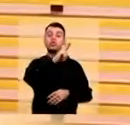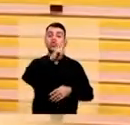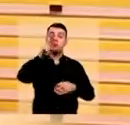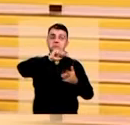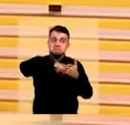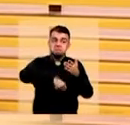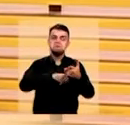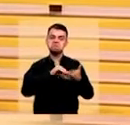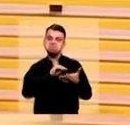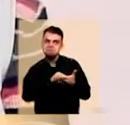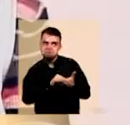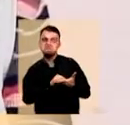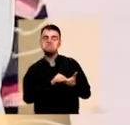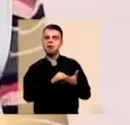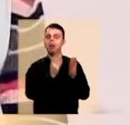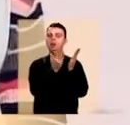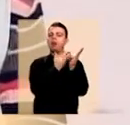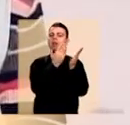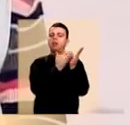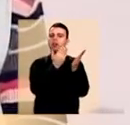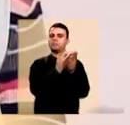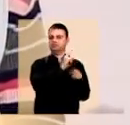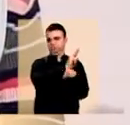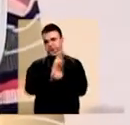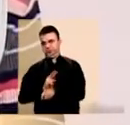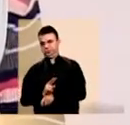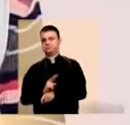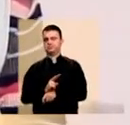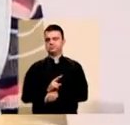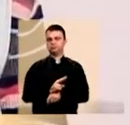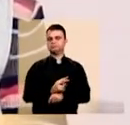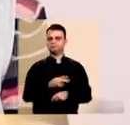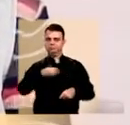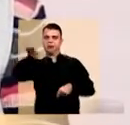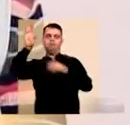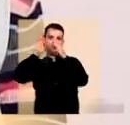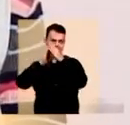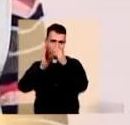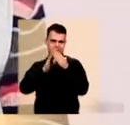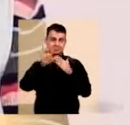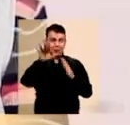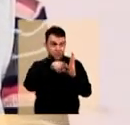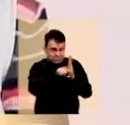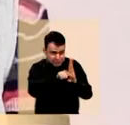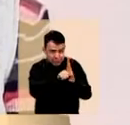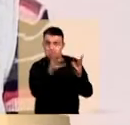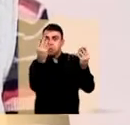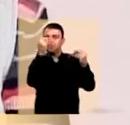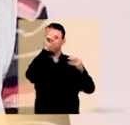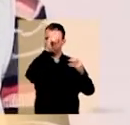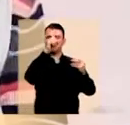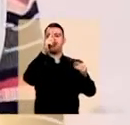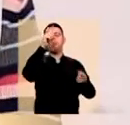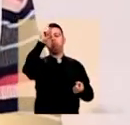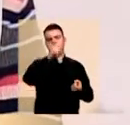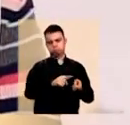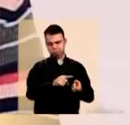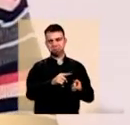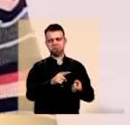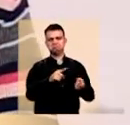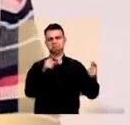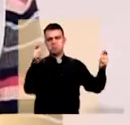cadastro e levam livros, né? Mas para pesquisa mesmo, caiu bastante. Mas o que